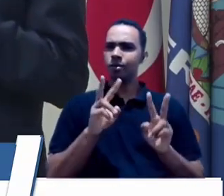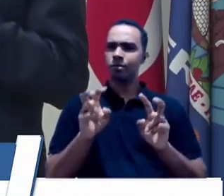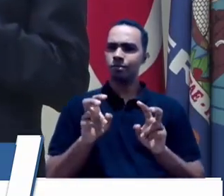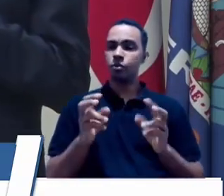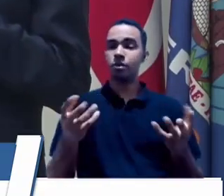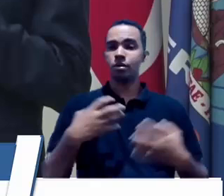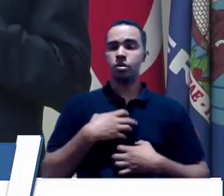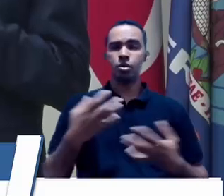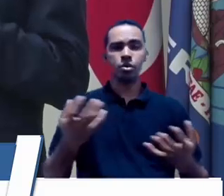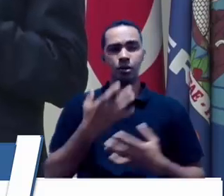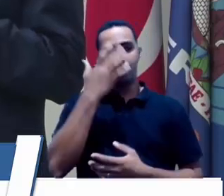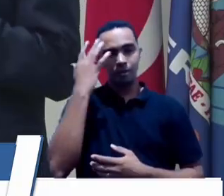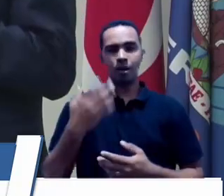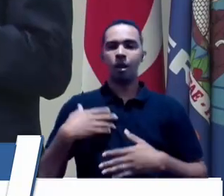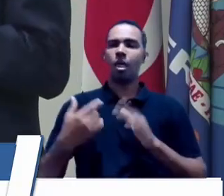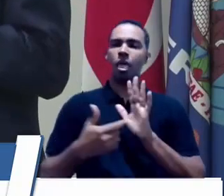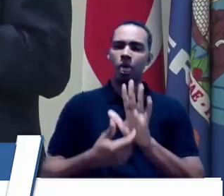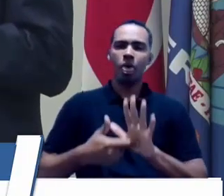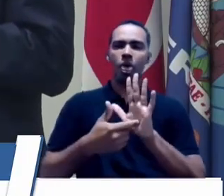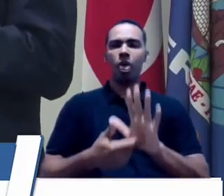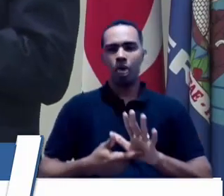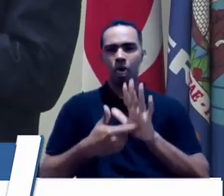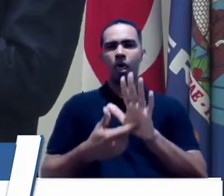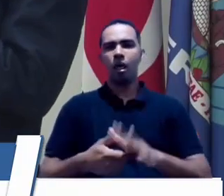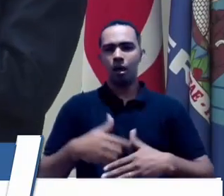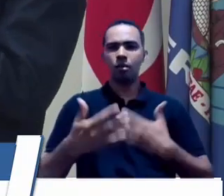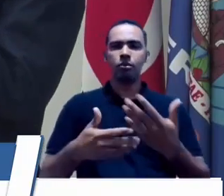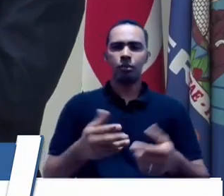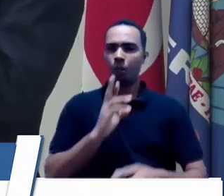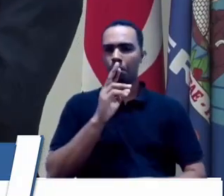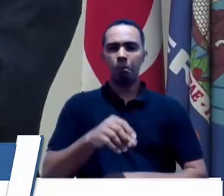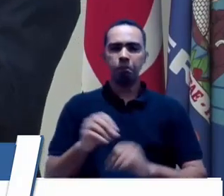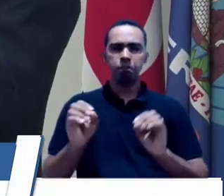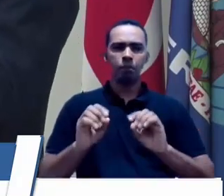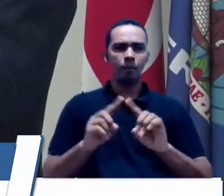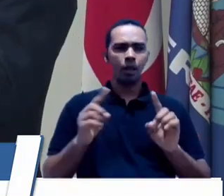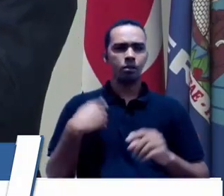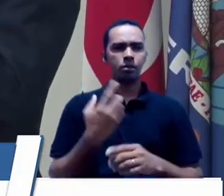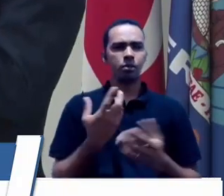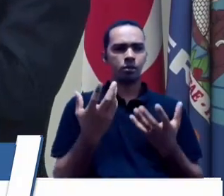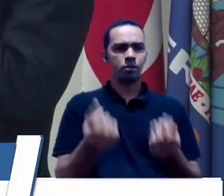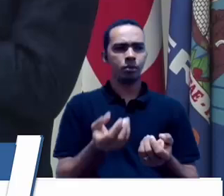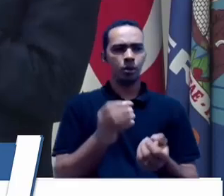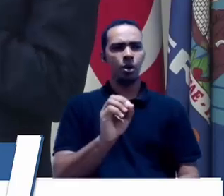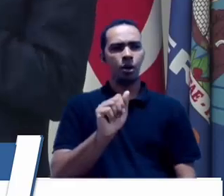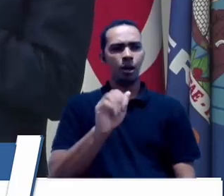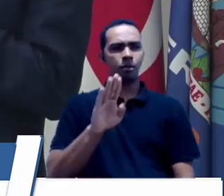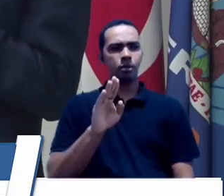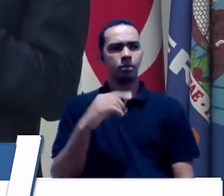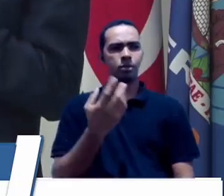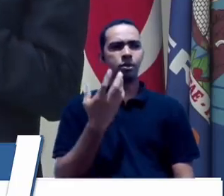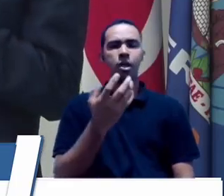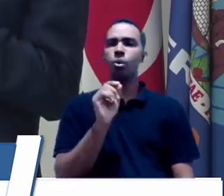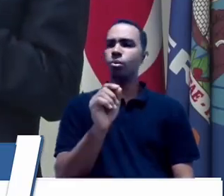e apresentar, mostrar sem resultado. E quando nós assumimos aqui a OAB, a única coisa que nós queríamos e desejávamos